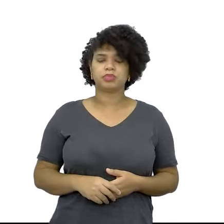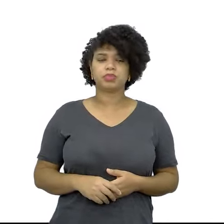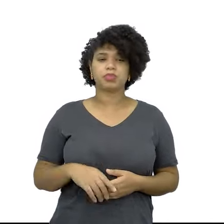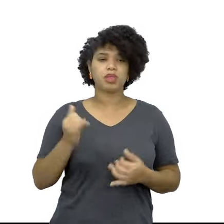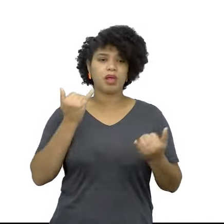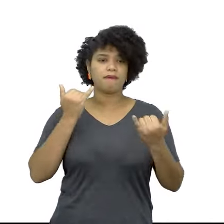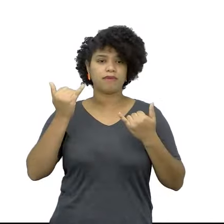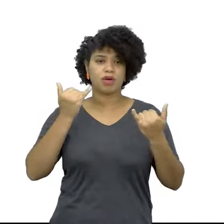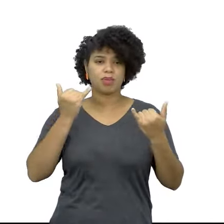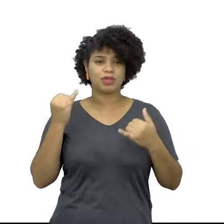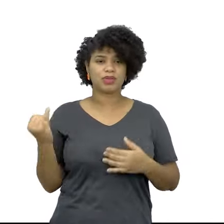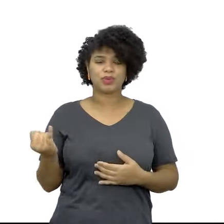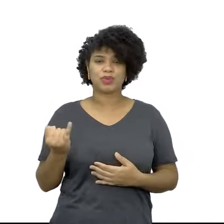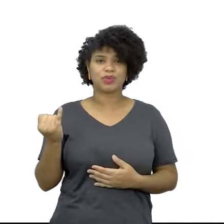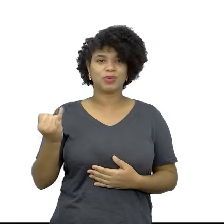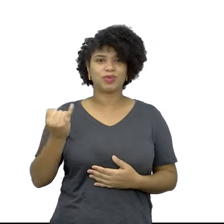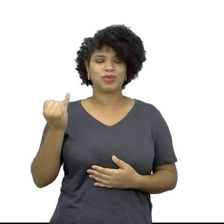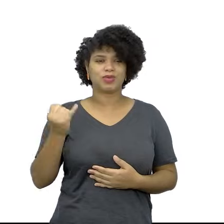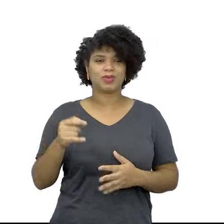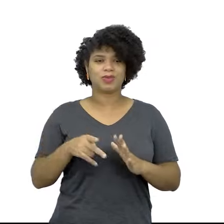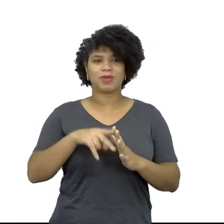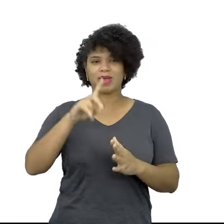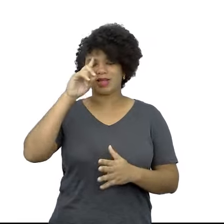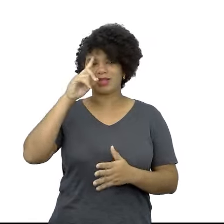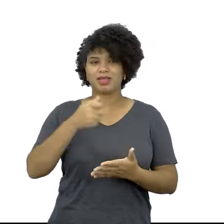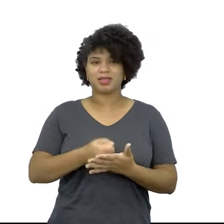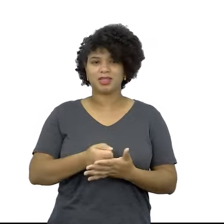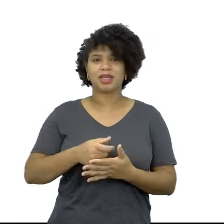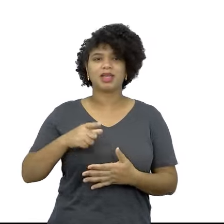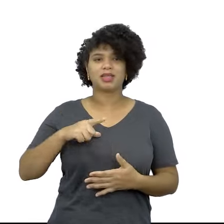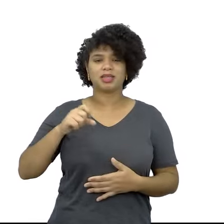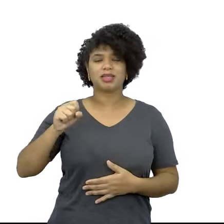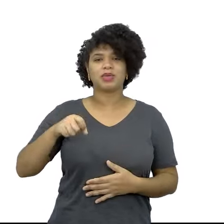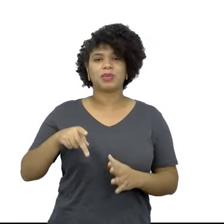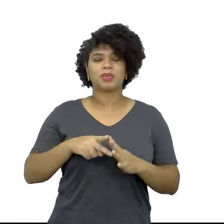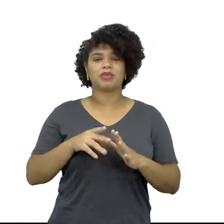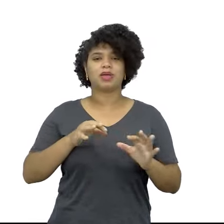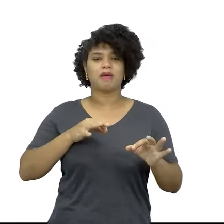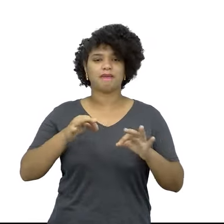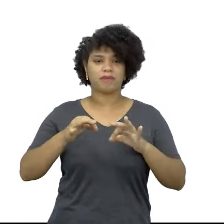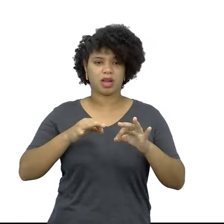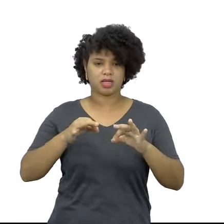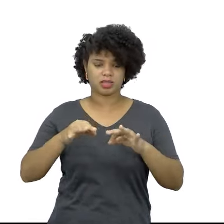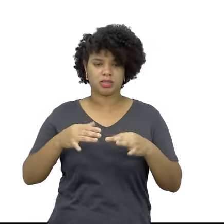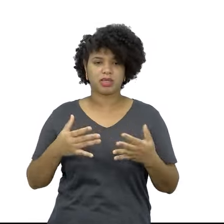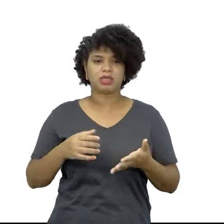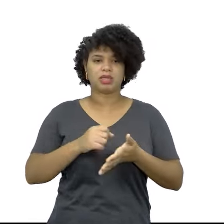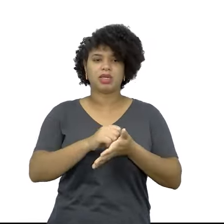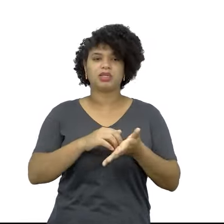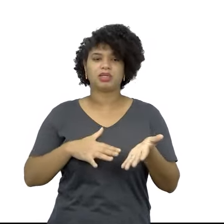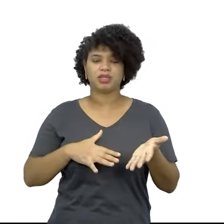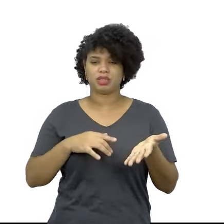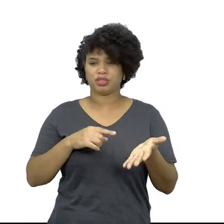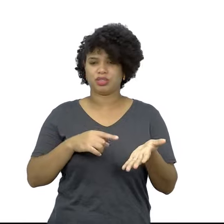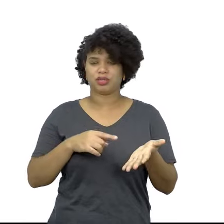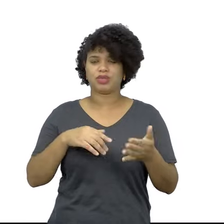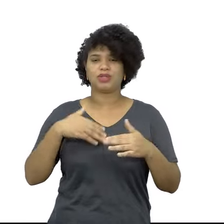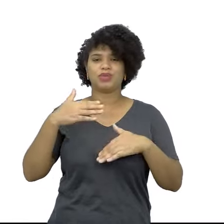informações muito importantes sobre as decisões que nós teremos que tomar para o planejamento das atividades